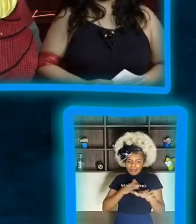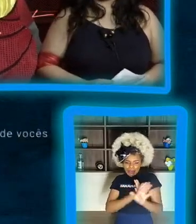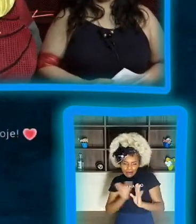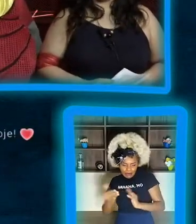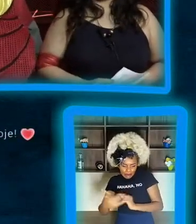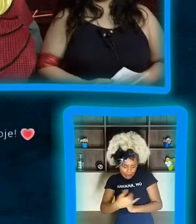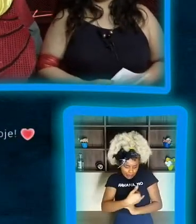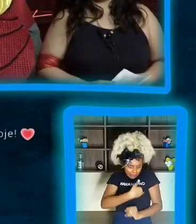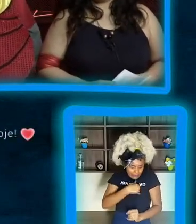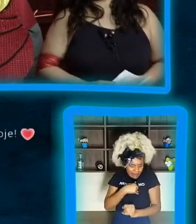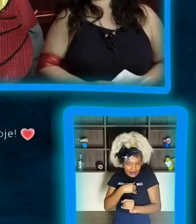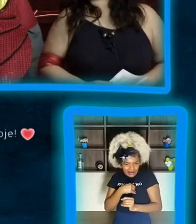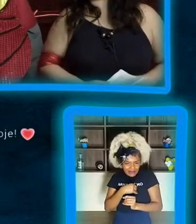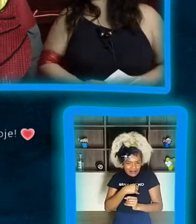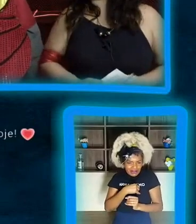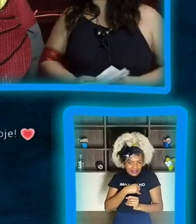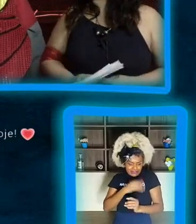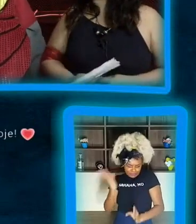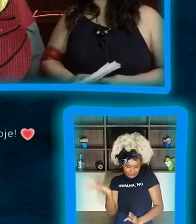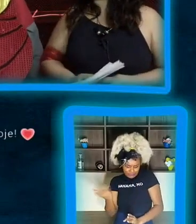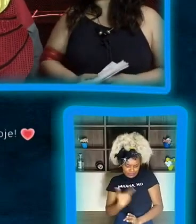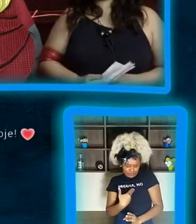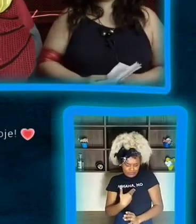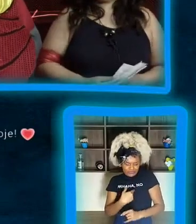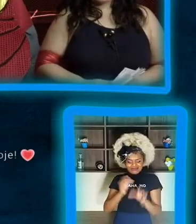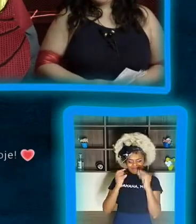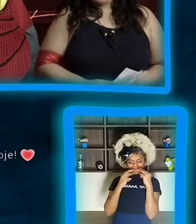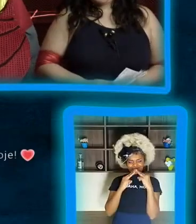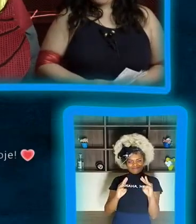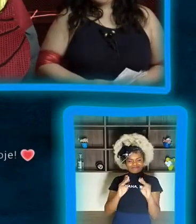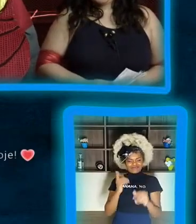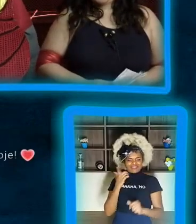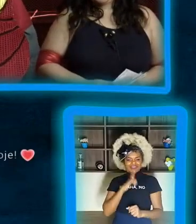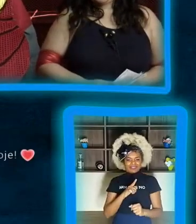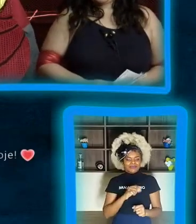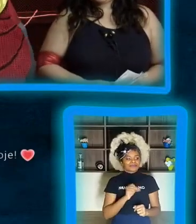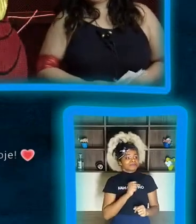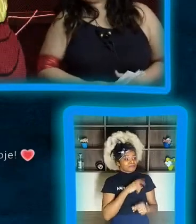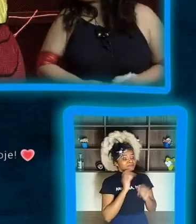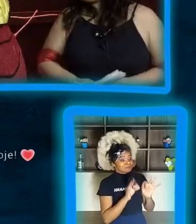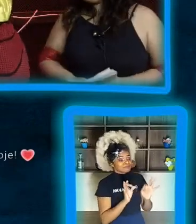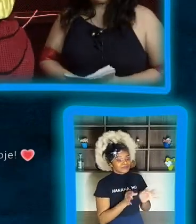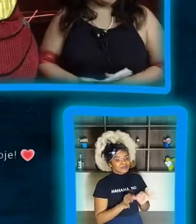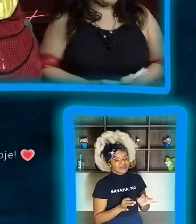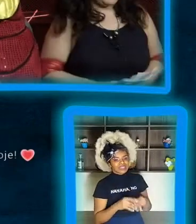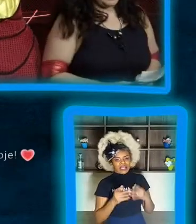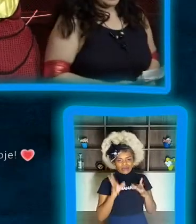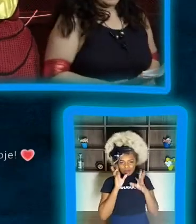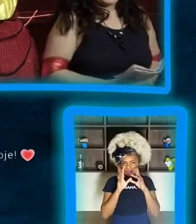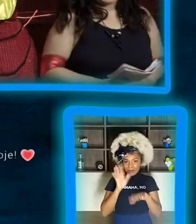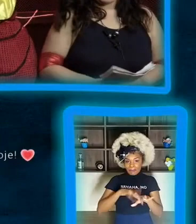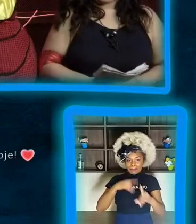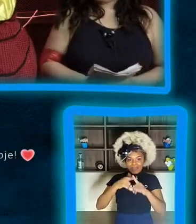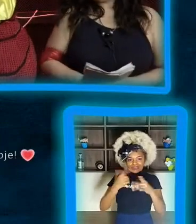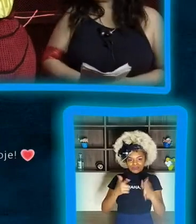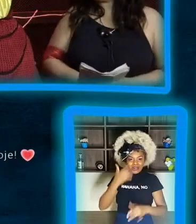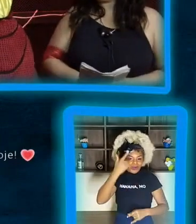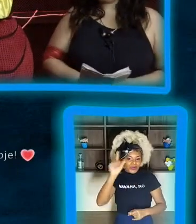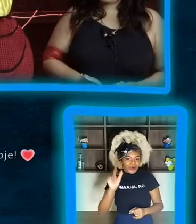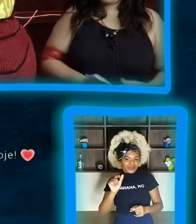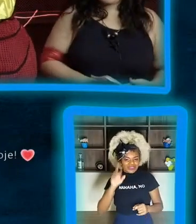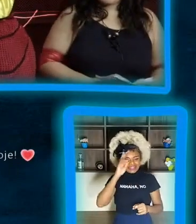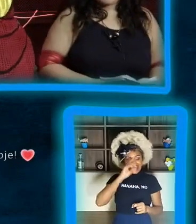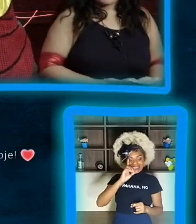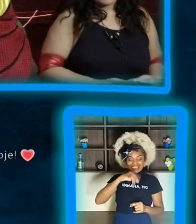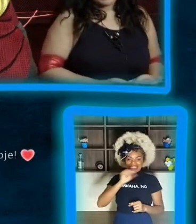assim, no coração, que vai rapidão, né? E leva uma mensagem, assim. Isso mesmo. Então vamos ouvir. Então vamos ouvir a outra do senhor Denis